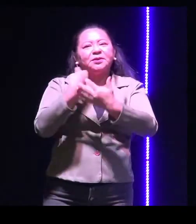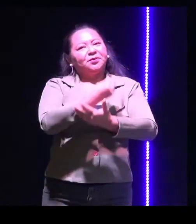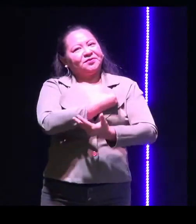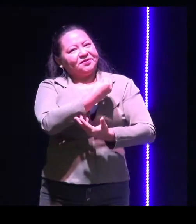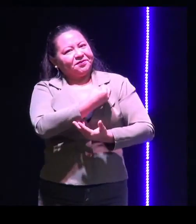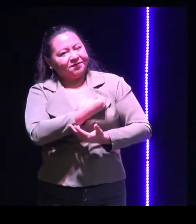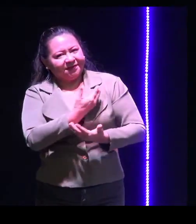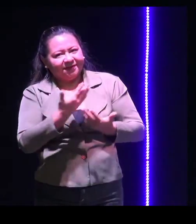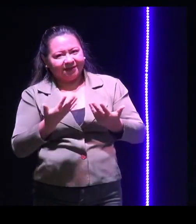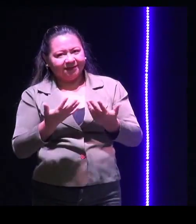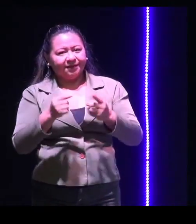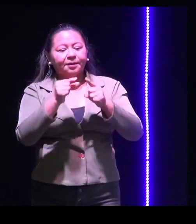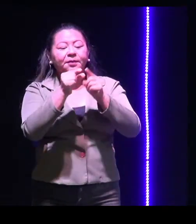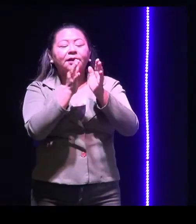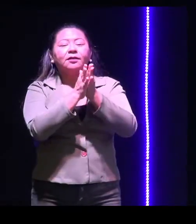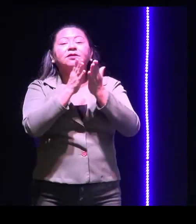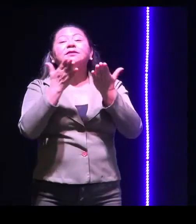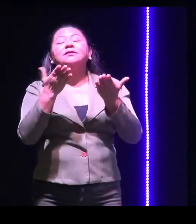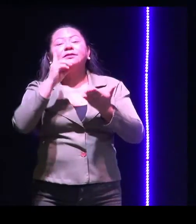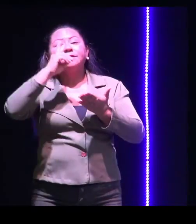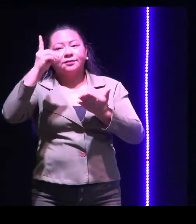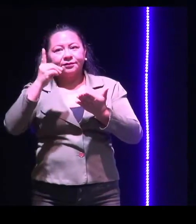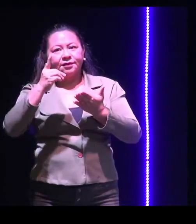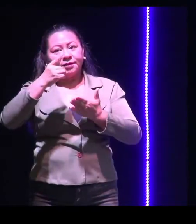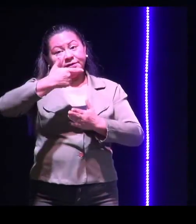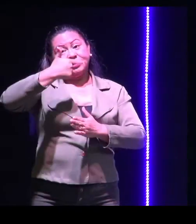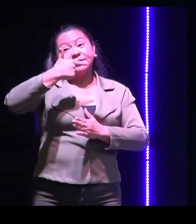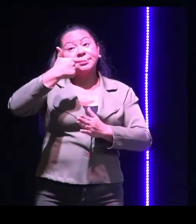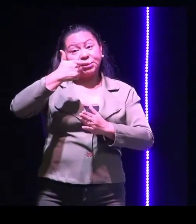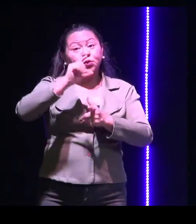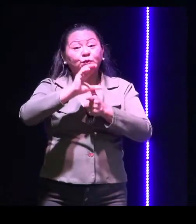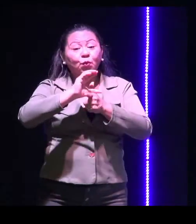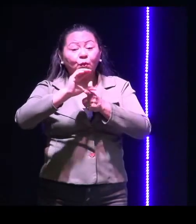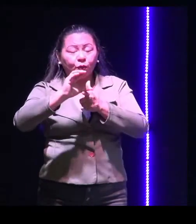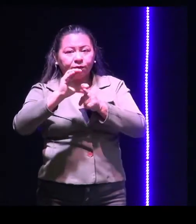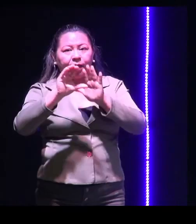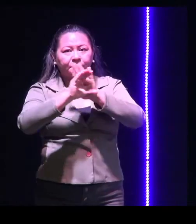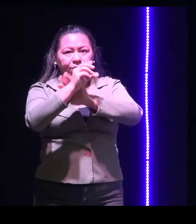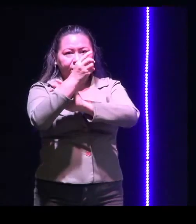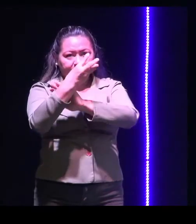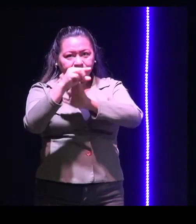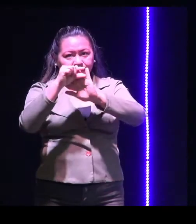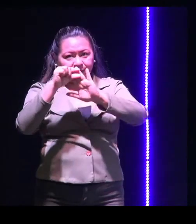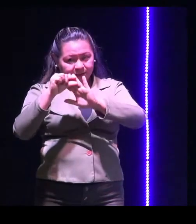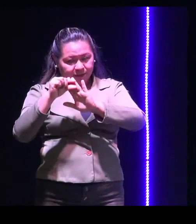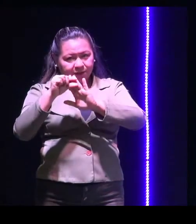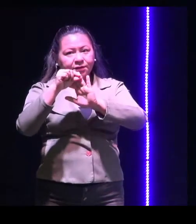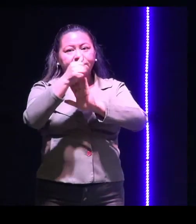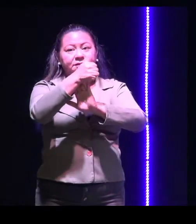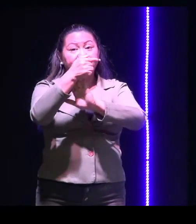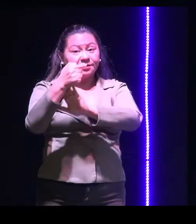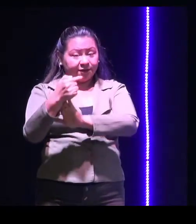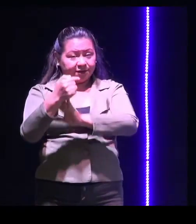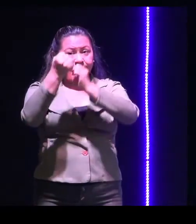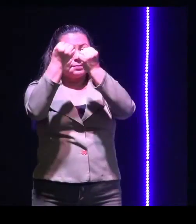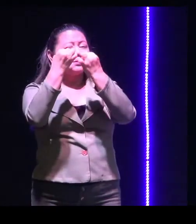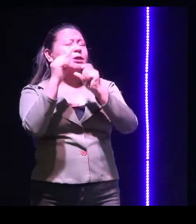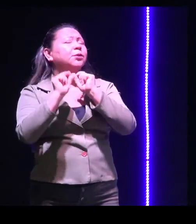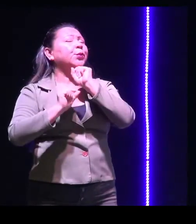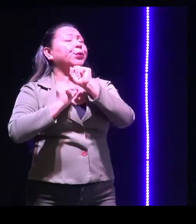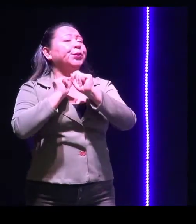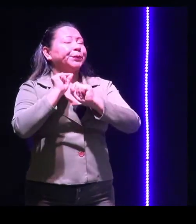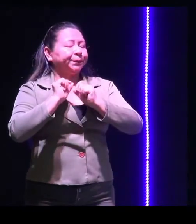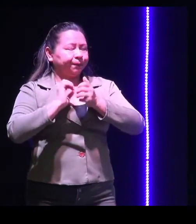nós. A palavra de Deus diz em 2 Coríntios, no capítulo 3, verso 17,